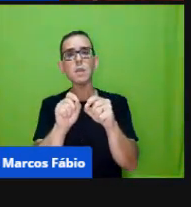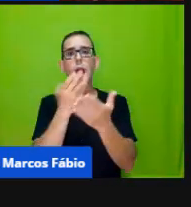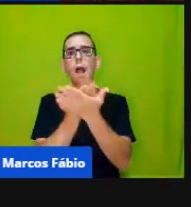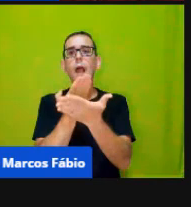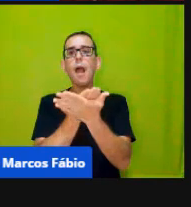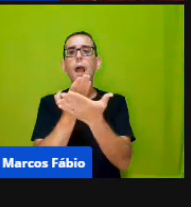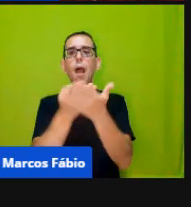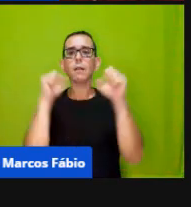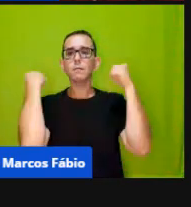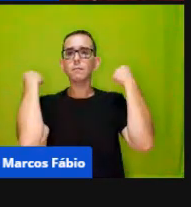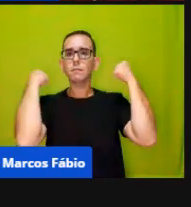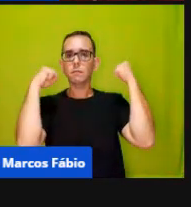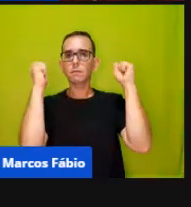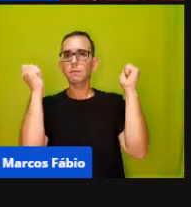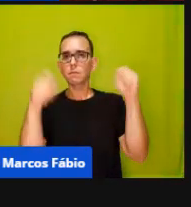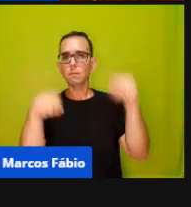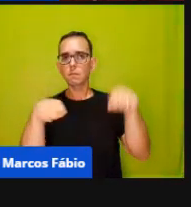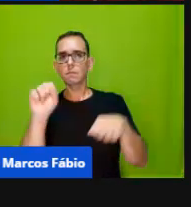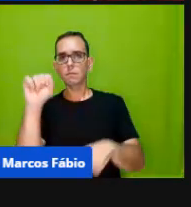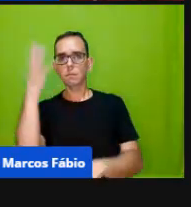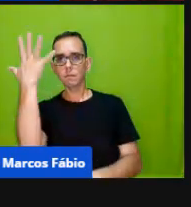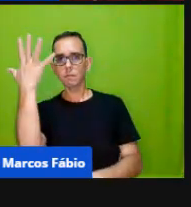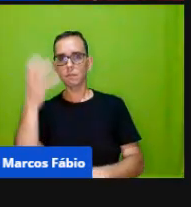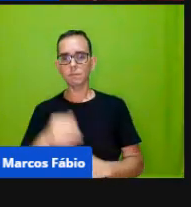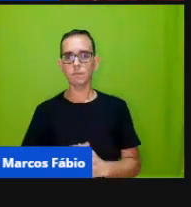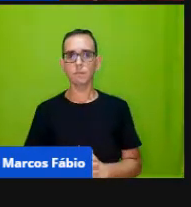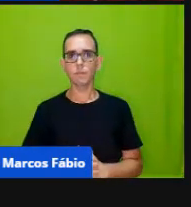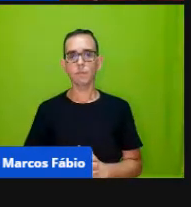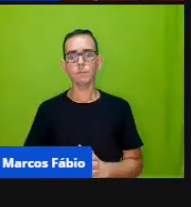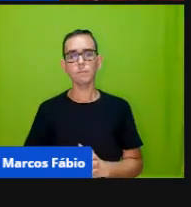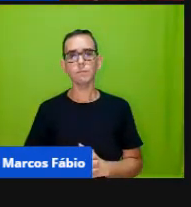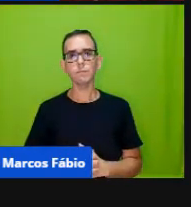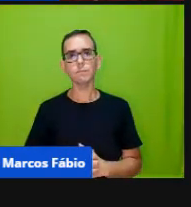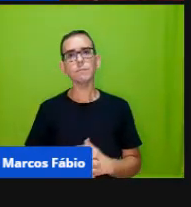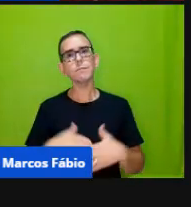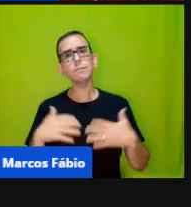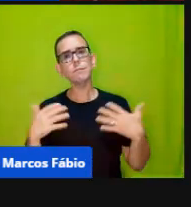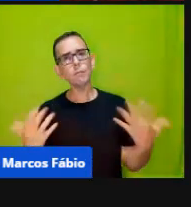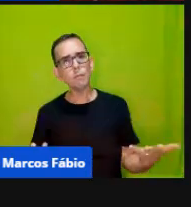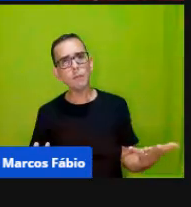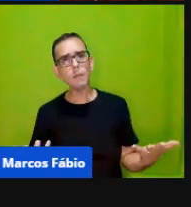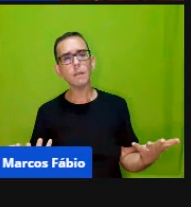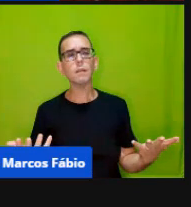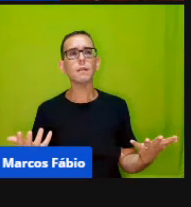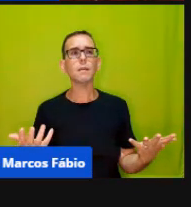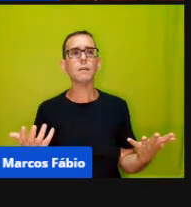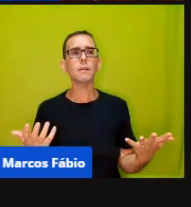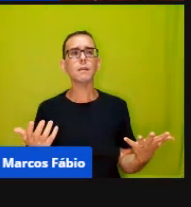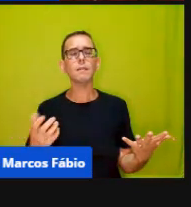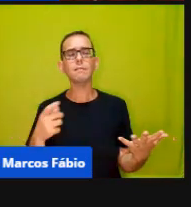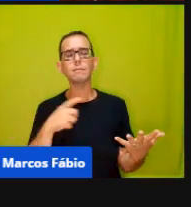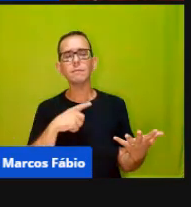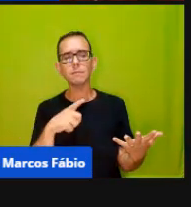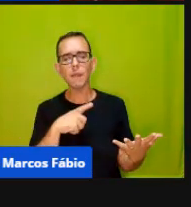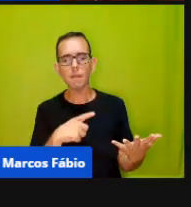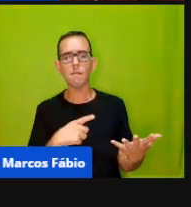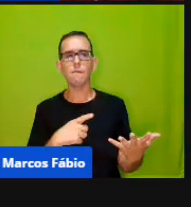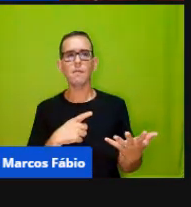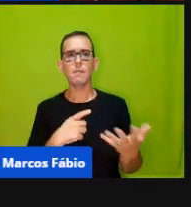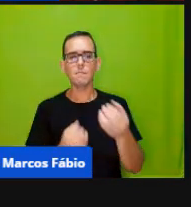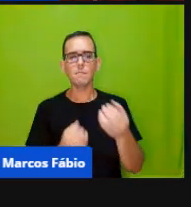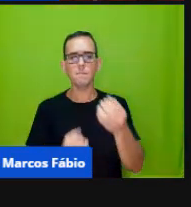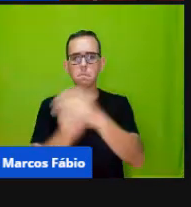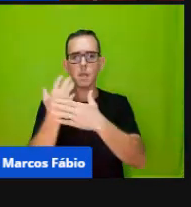funcionavam. E aí foi criado um instrumento que até